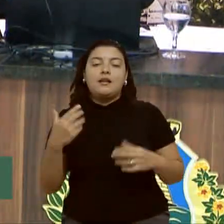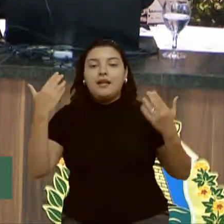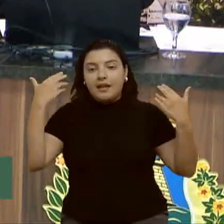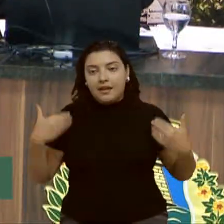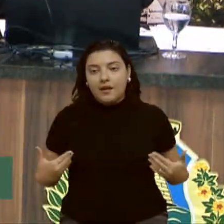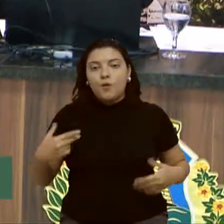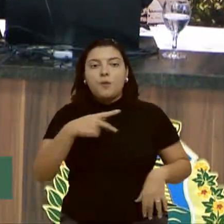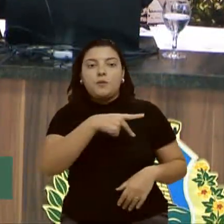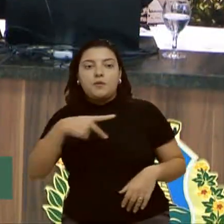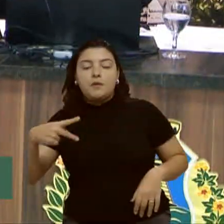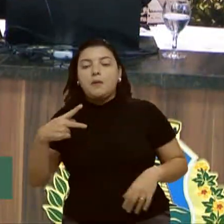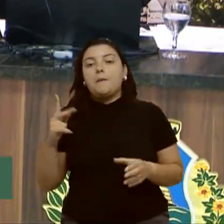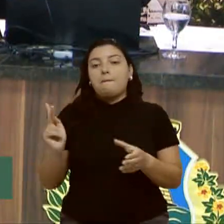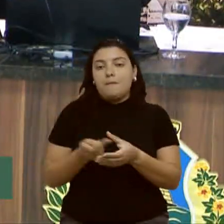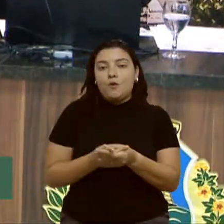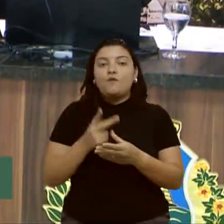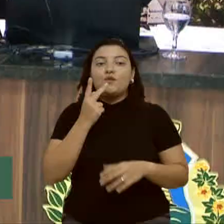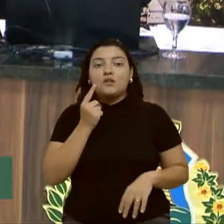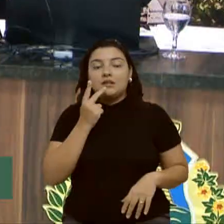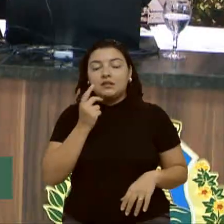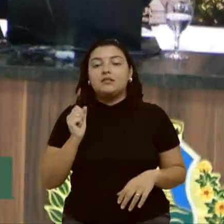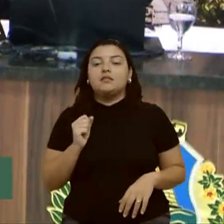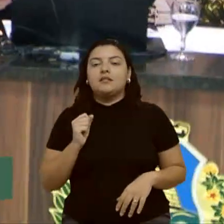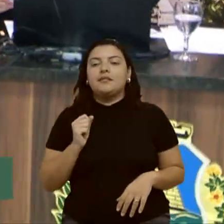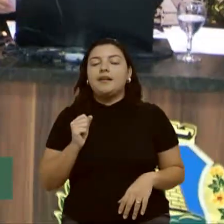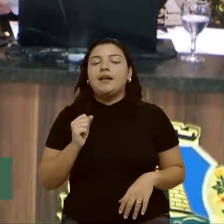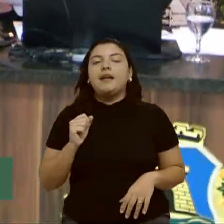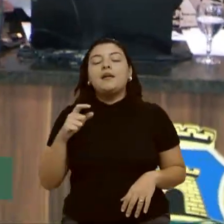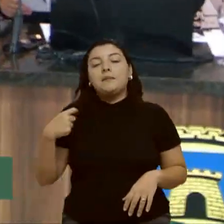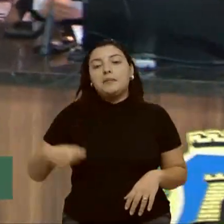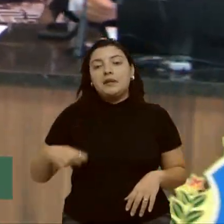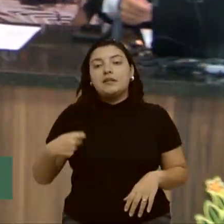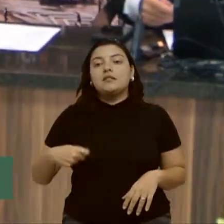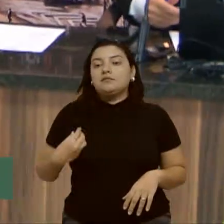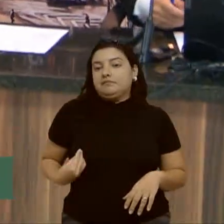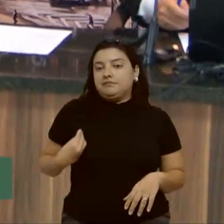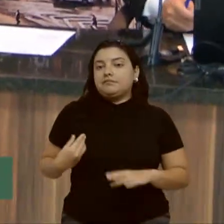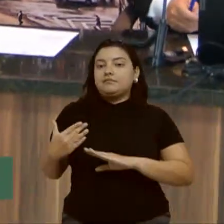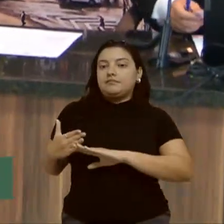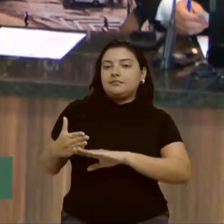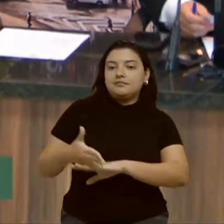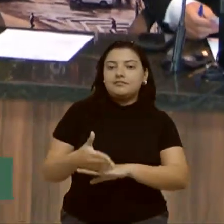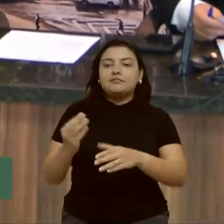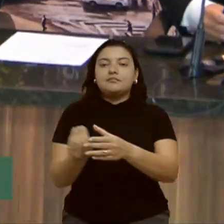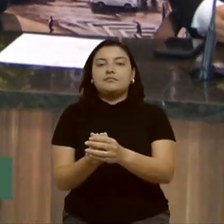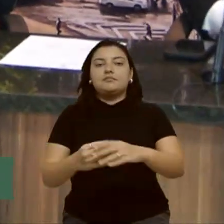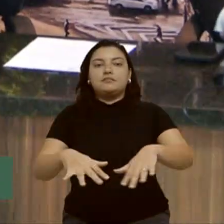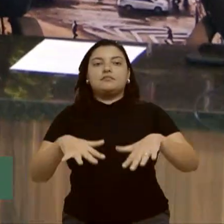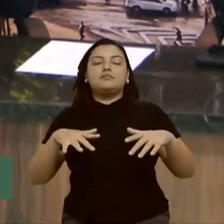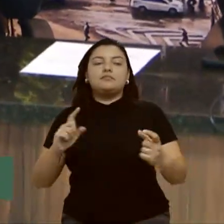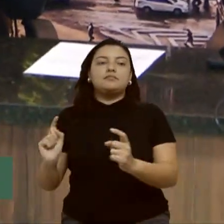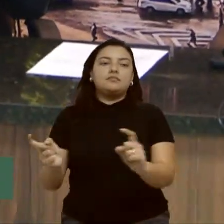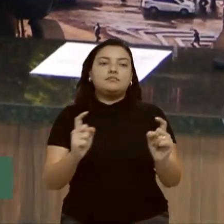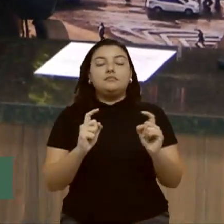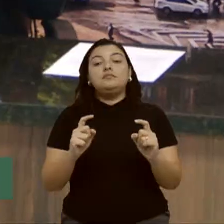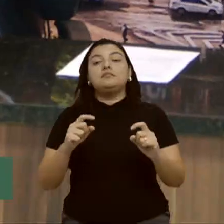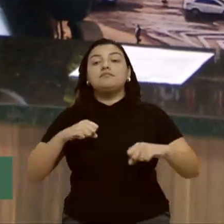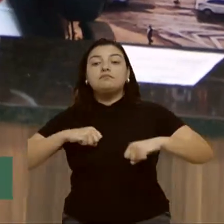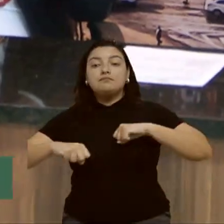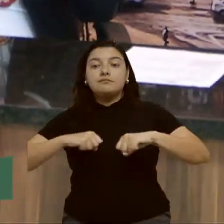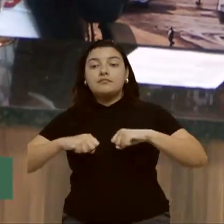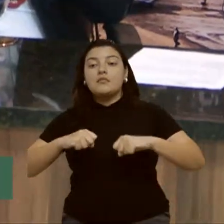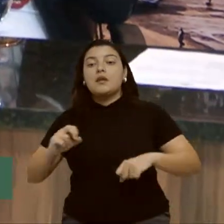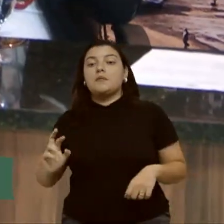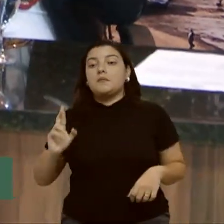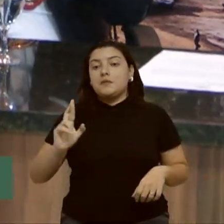enquanto presidente do PROCON Fortaleza, não poderia deixar de estar presente nessa audiência e representar a